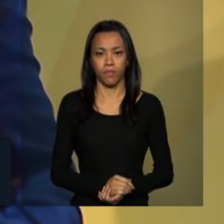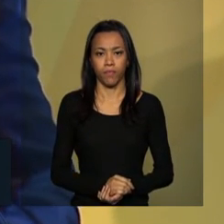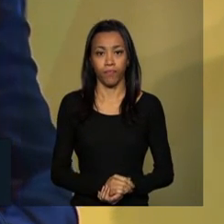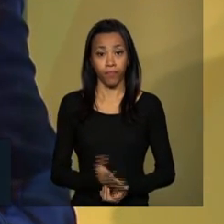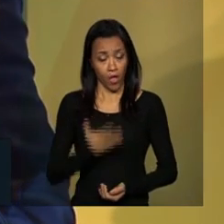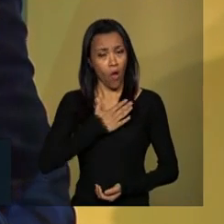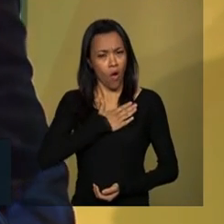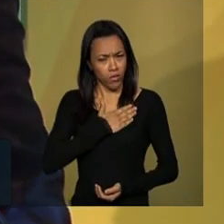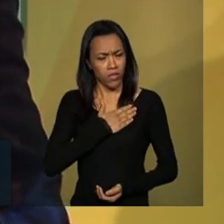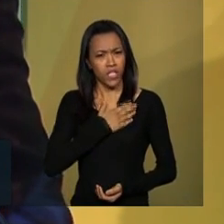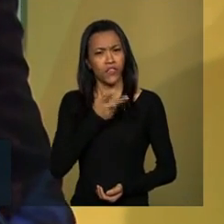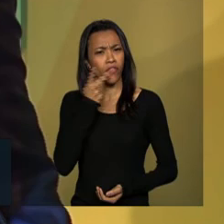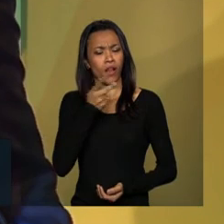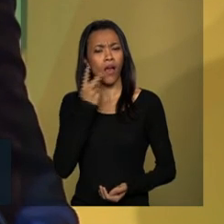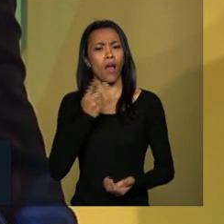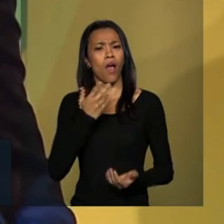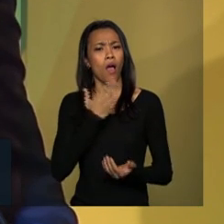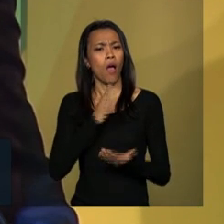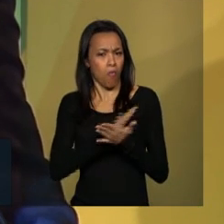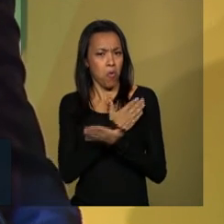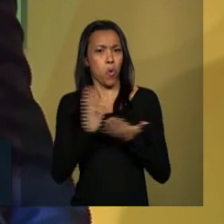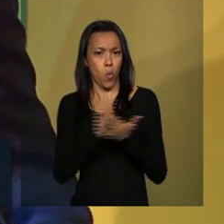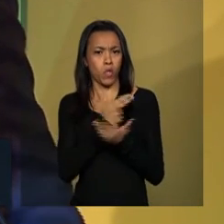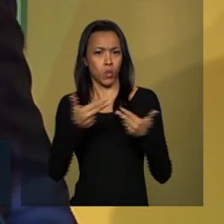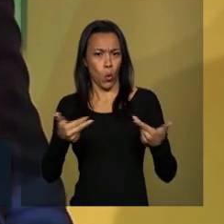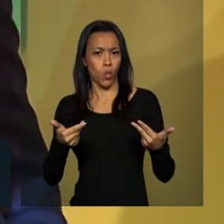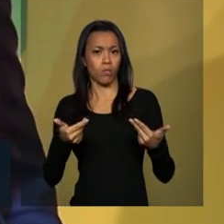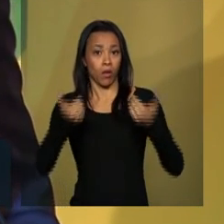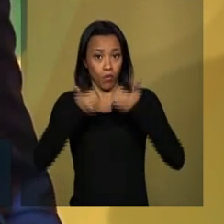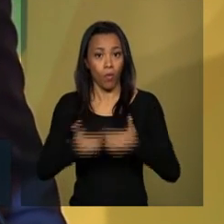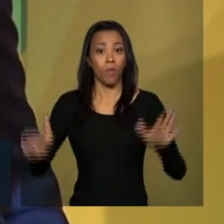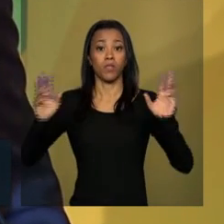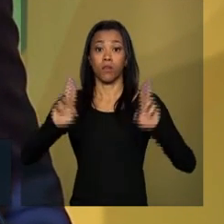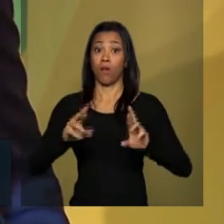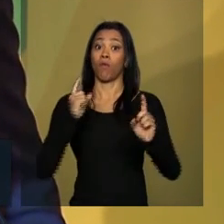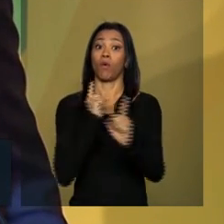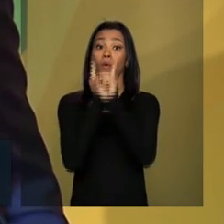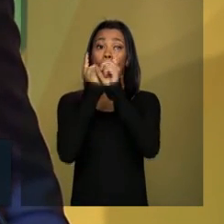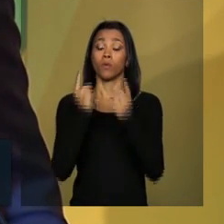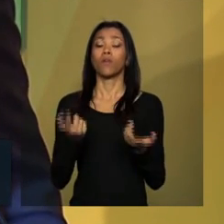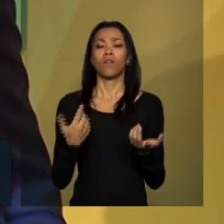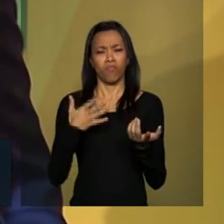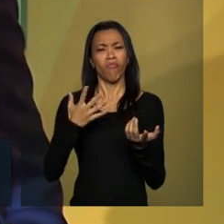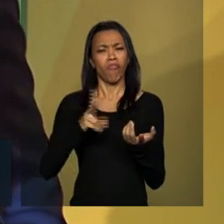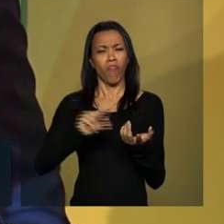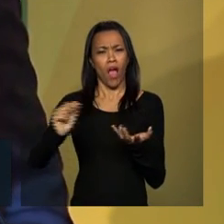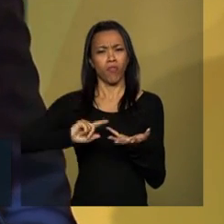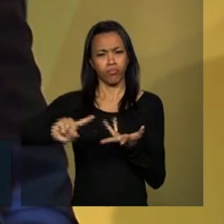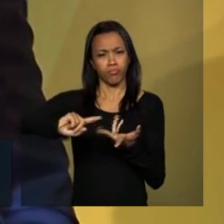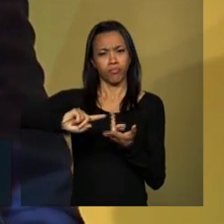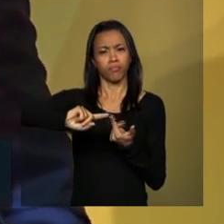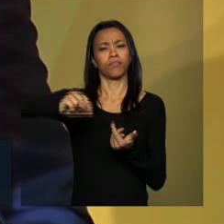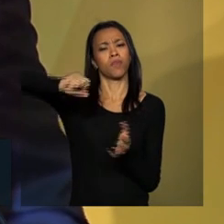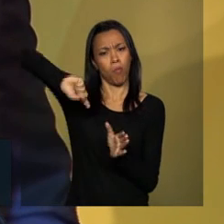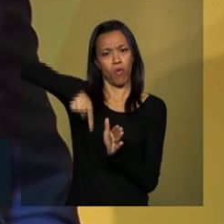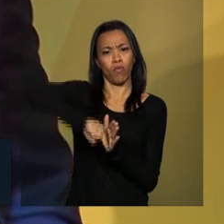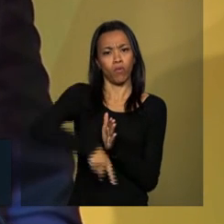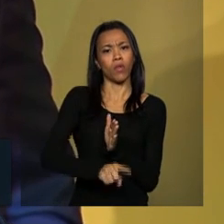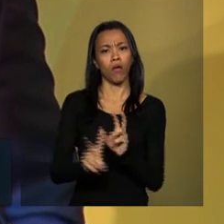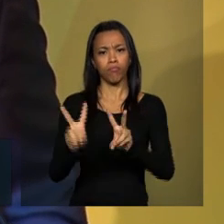Gostaria de fazer alguns comentários de abertura. Vamos nos aprofundar durante cada